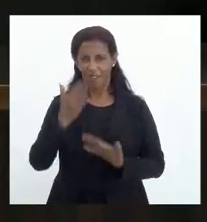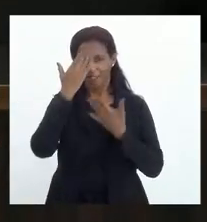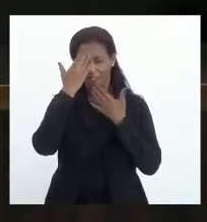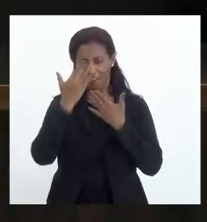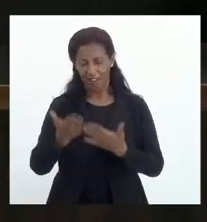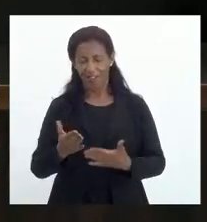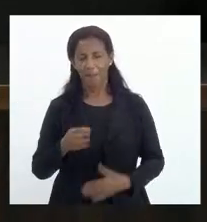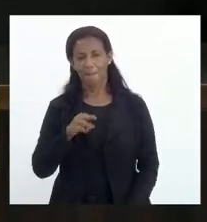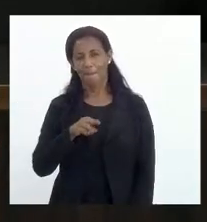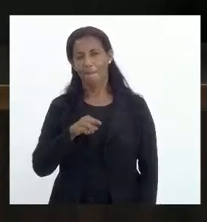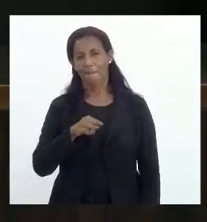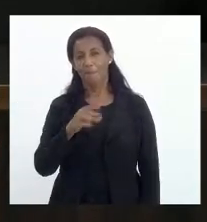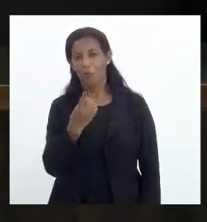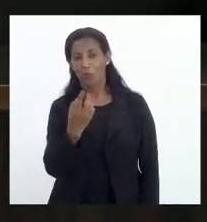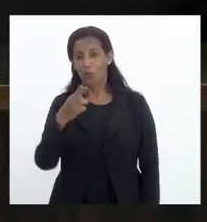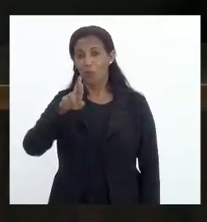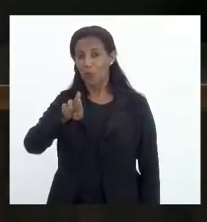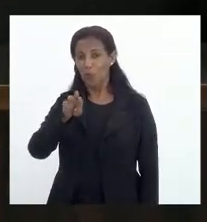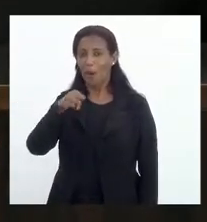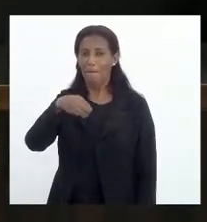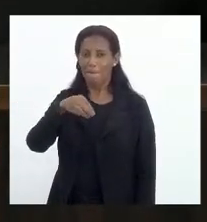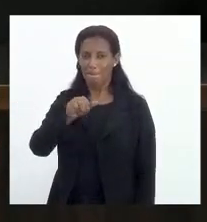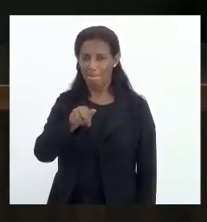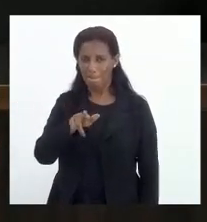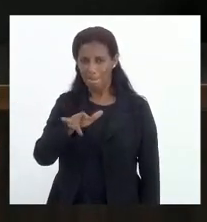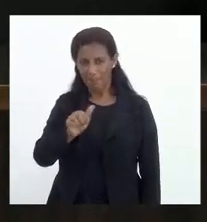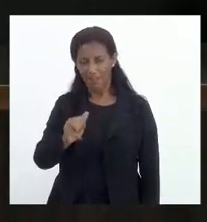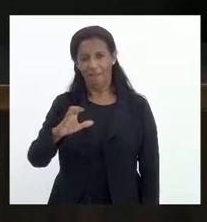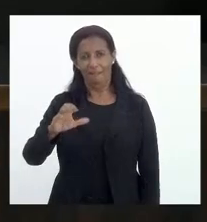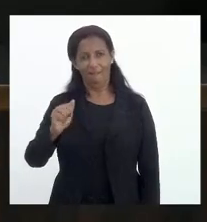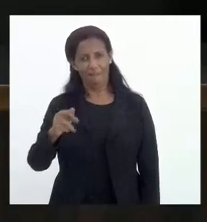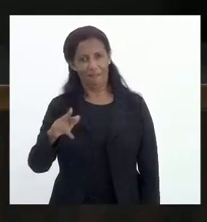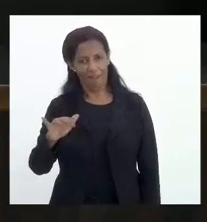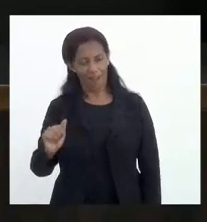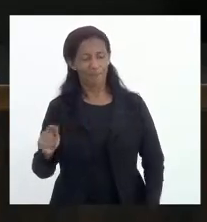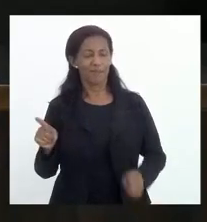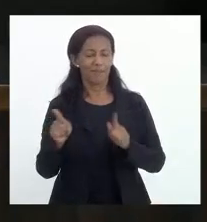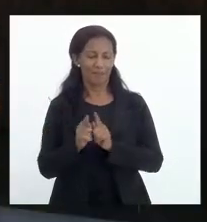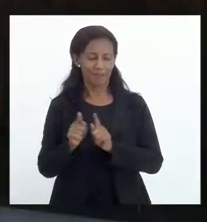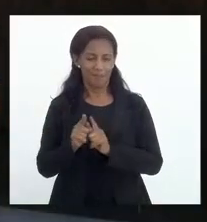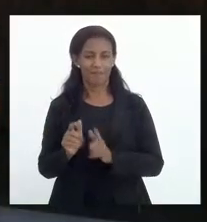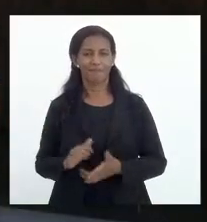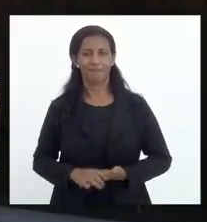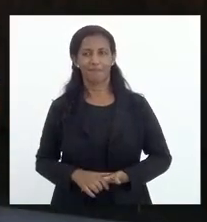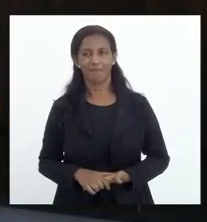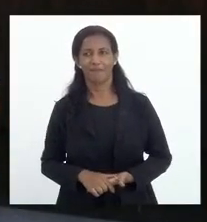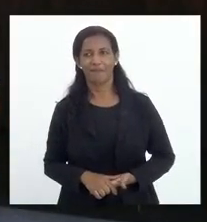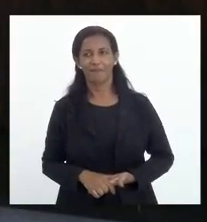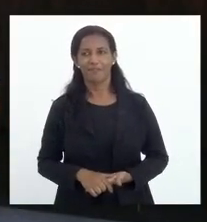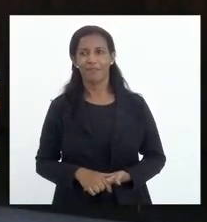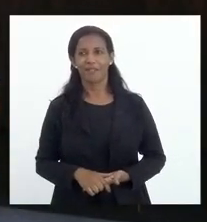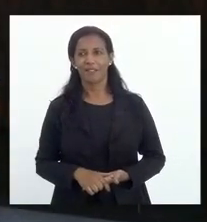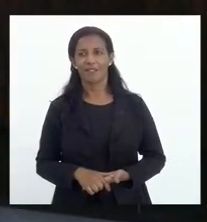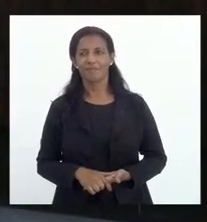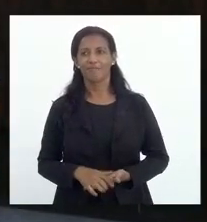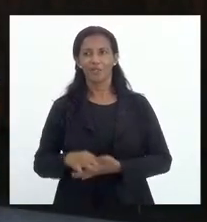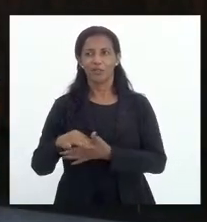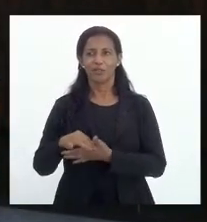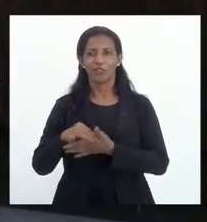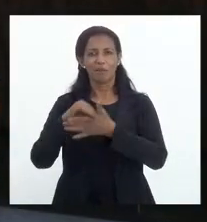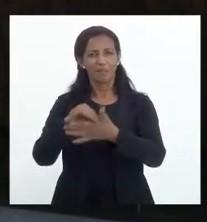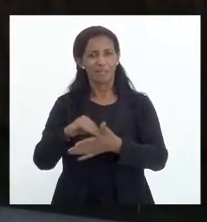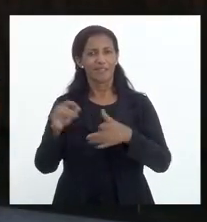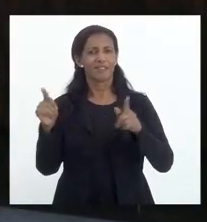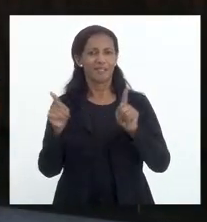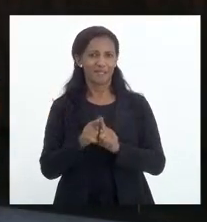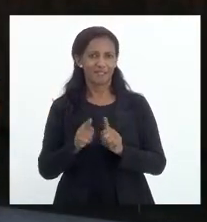Agradecer a doutora Maria Carmen, nossa defensora, que nos representa também